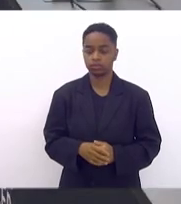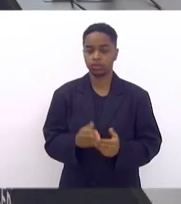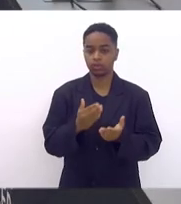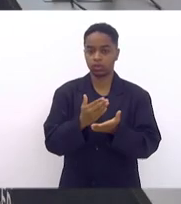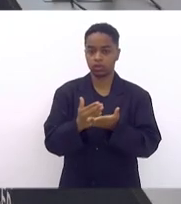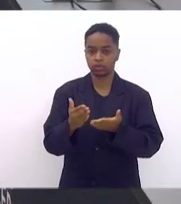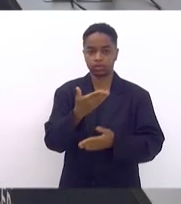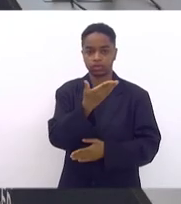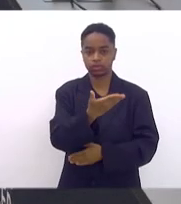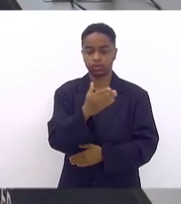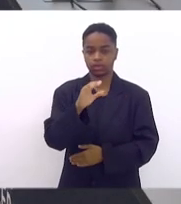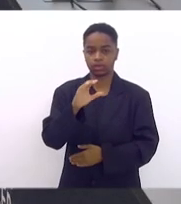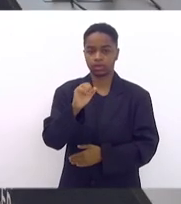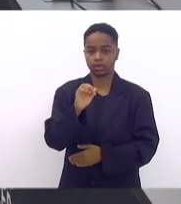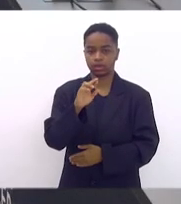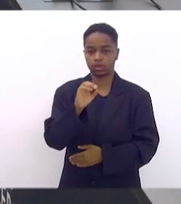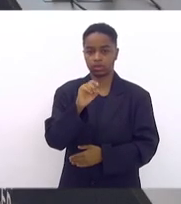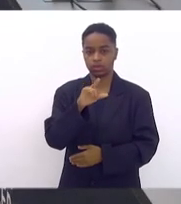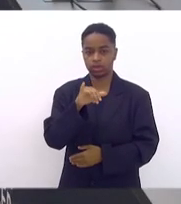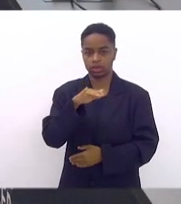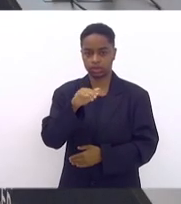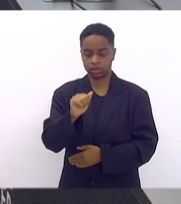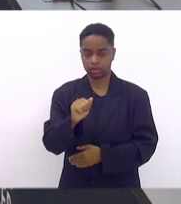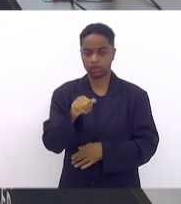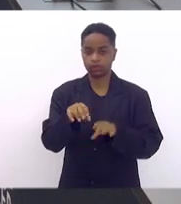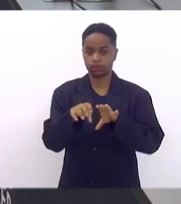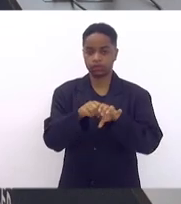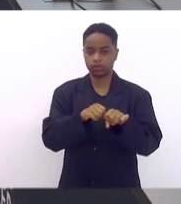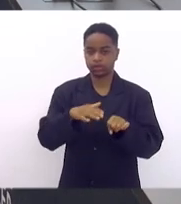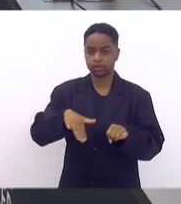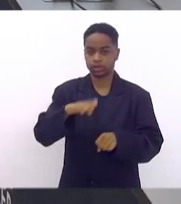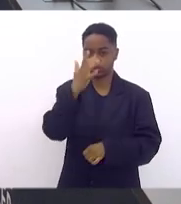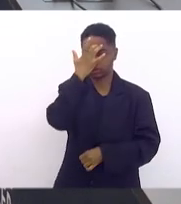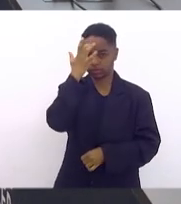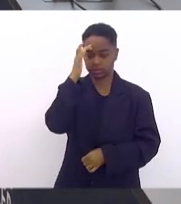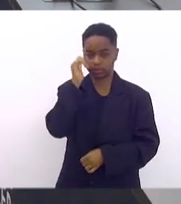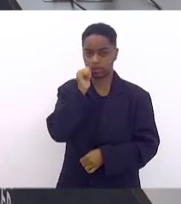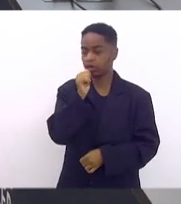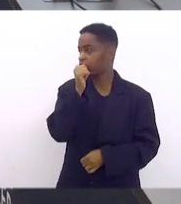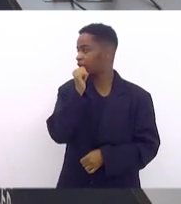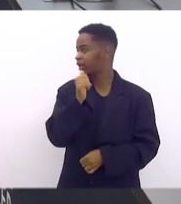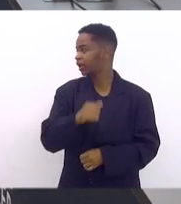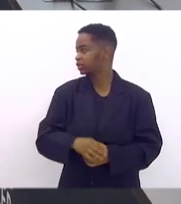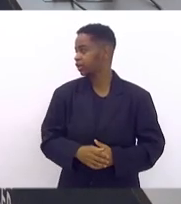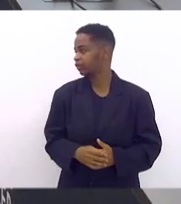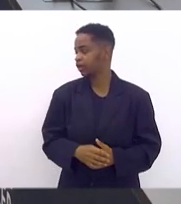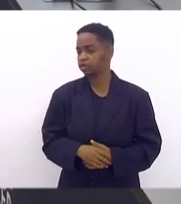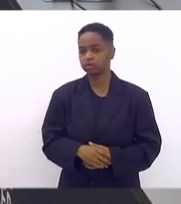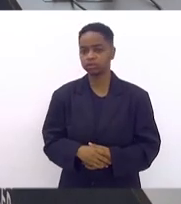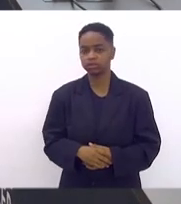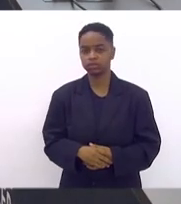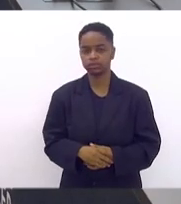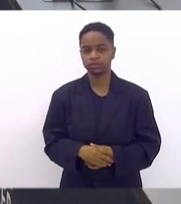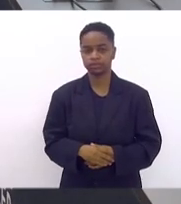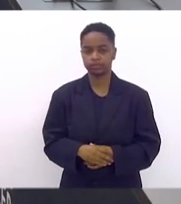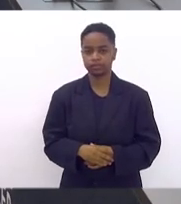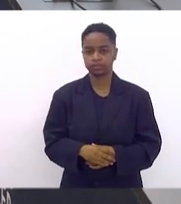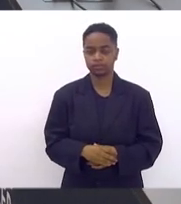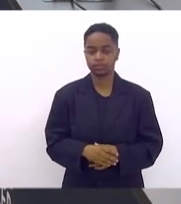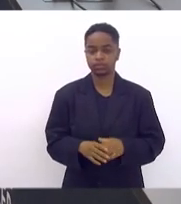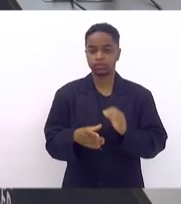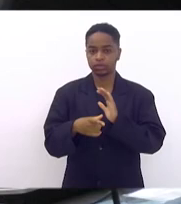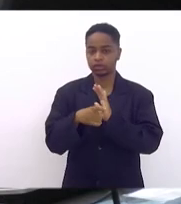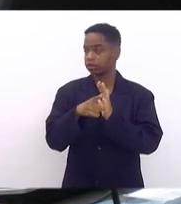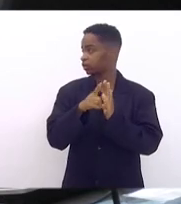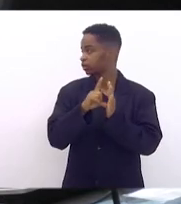Carolina Carvalho, terapeuta especializada em saúde mental da mulher. Antes de abrir para a doutora Carolina, fazer apenas